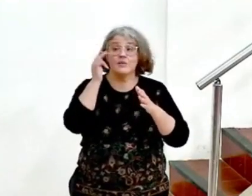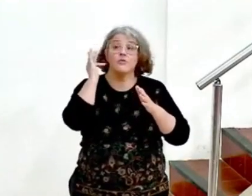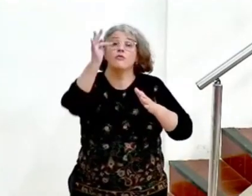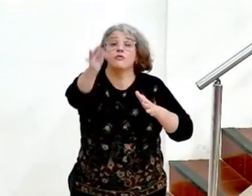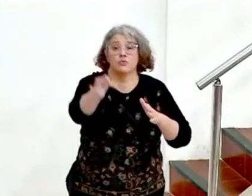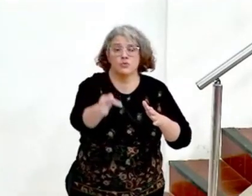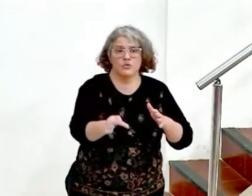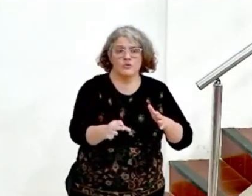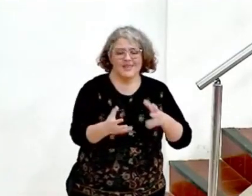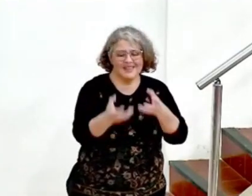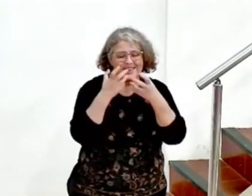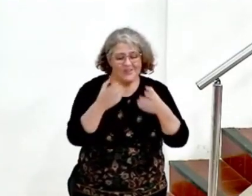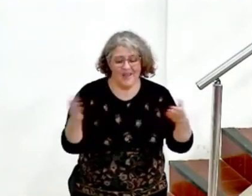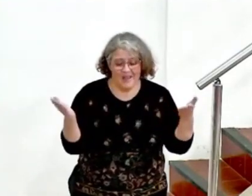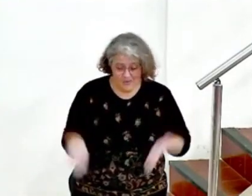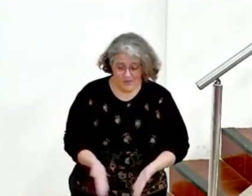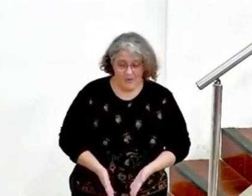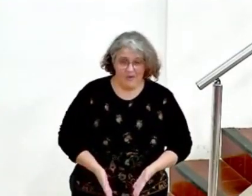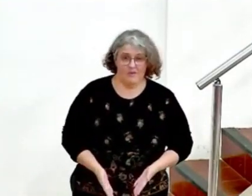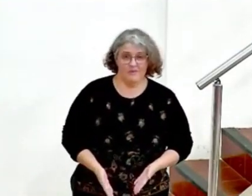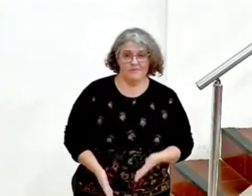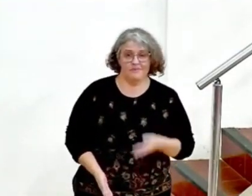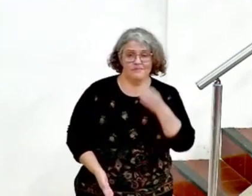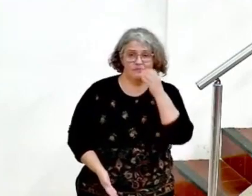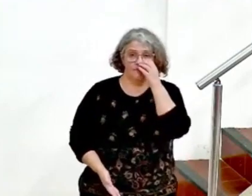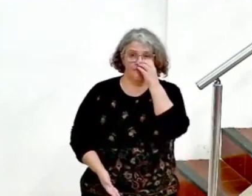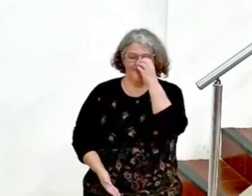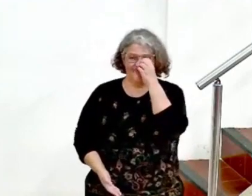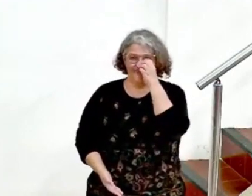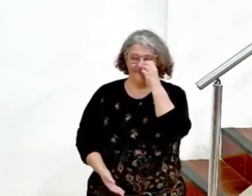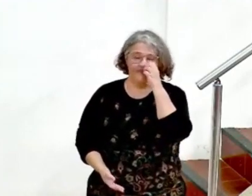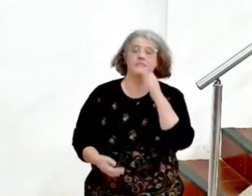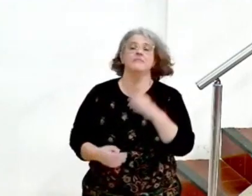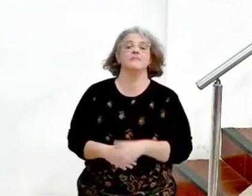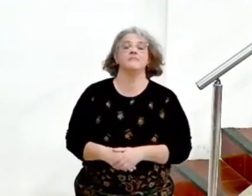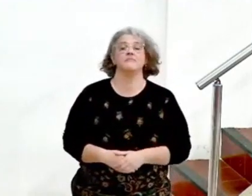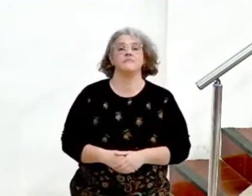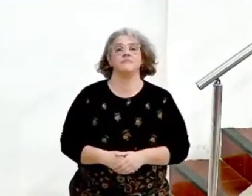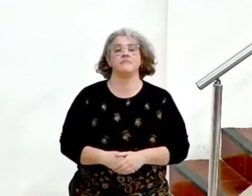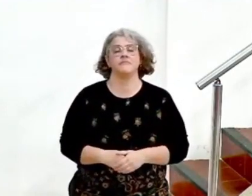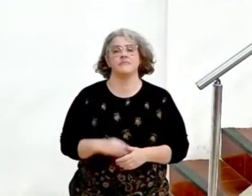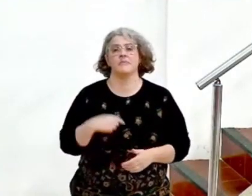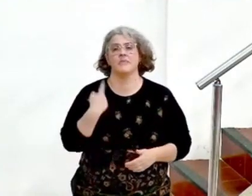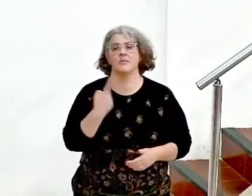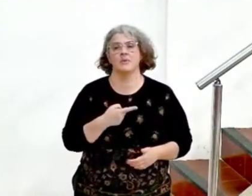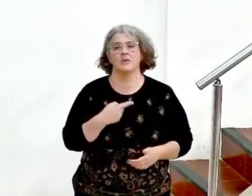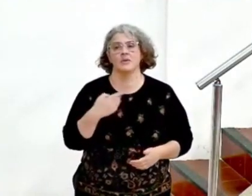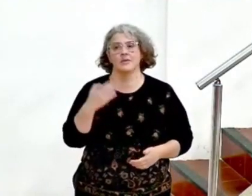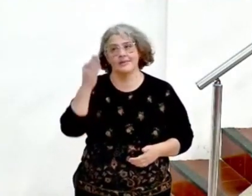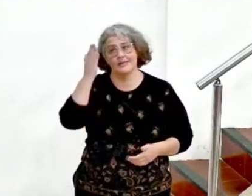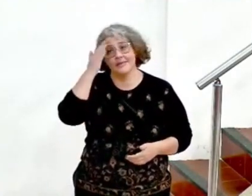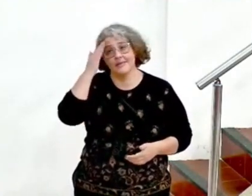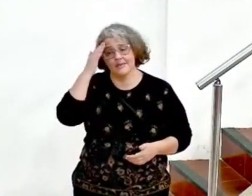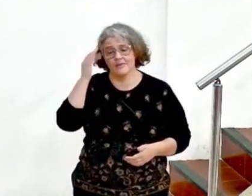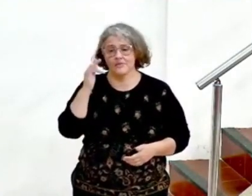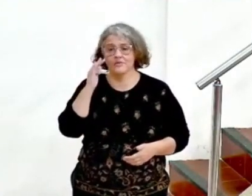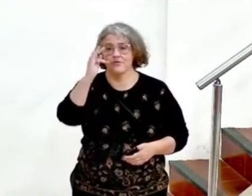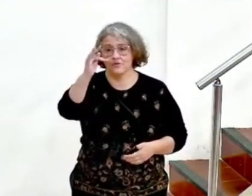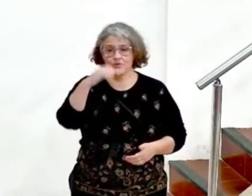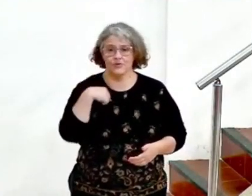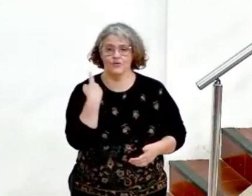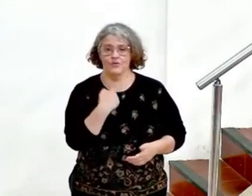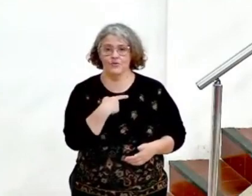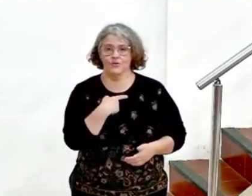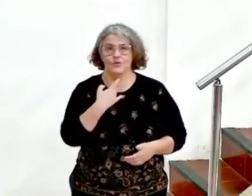Quando nós entendemos quem fez a promessa, nós não apenas descansamos, mas nós vamos